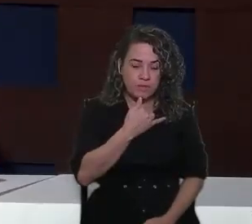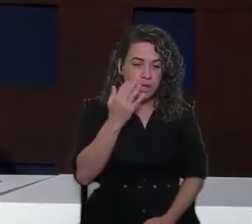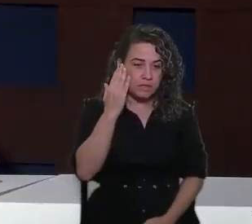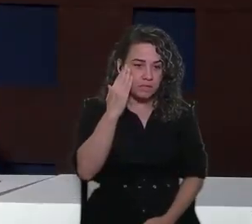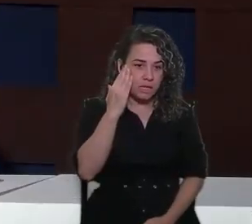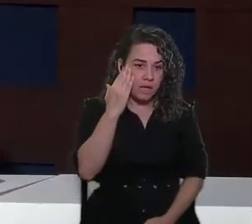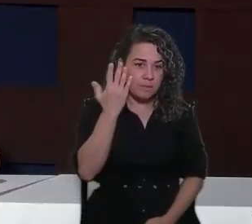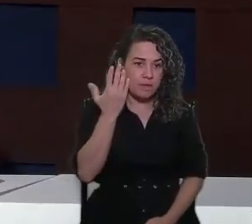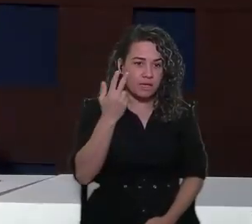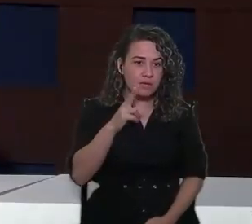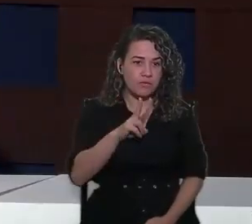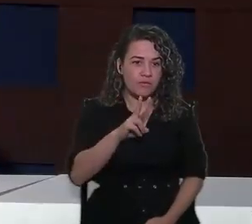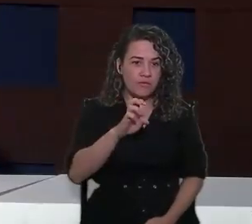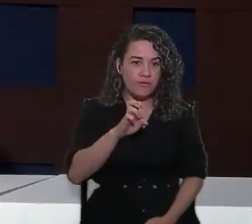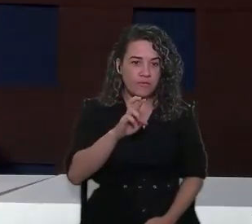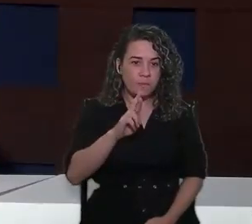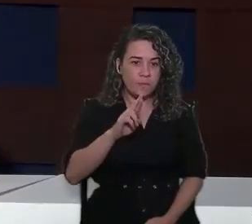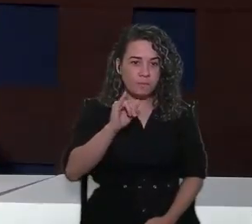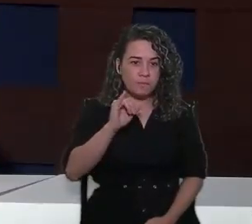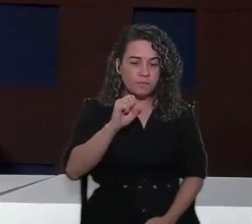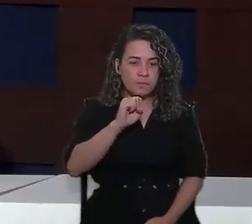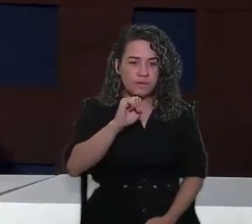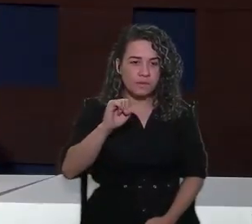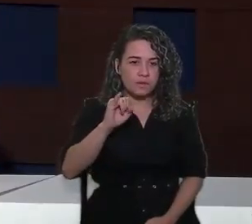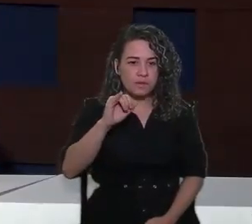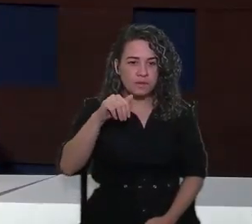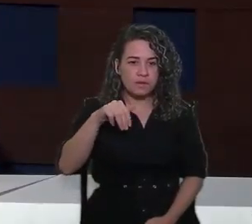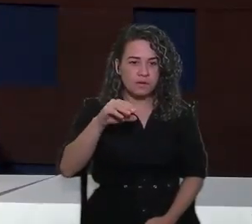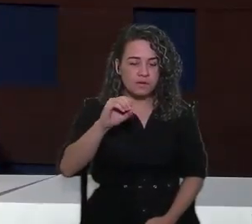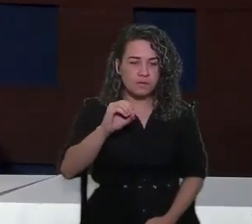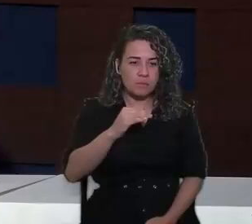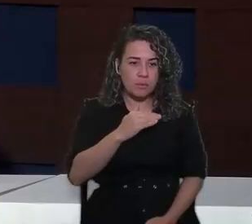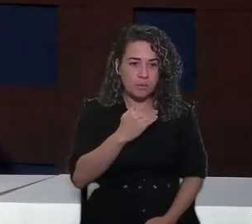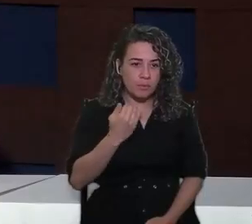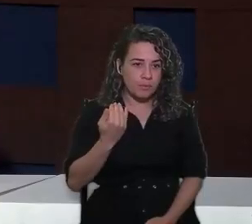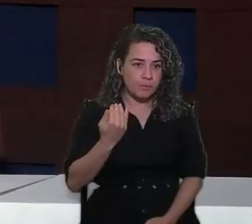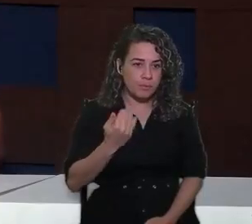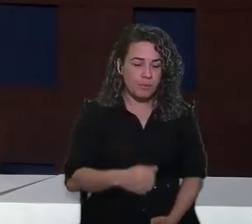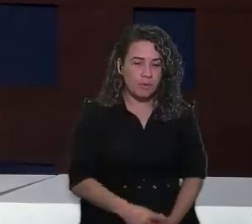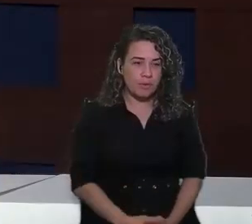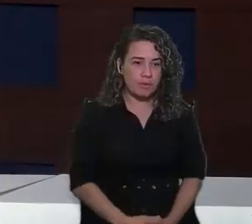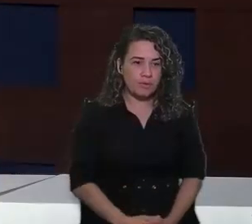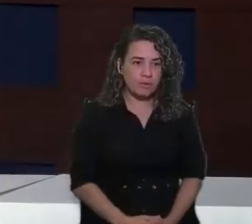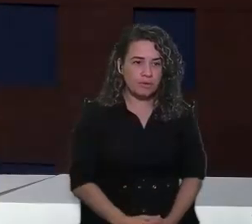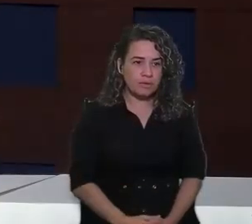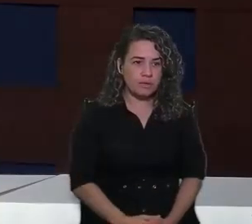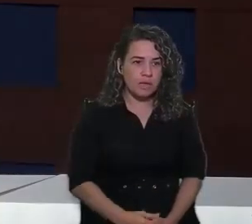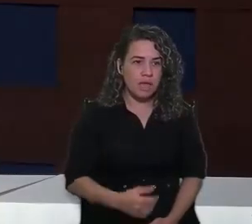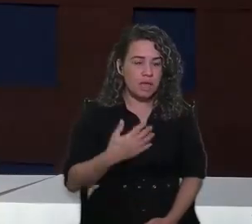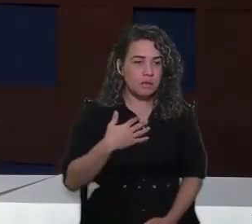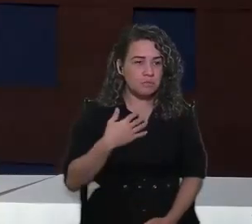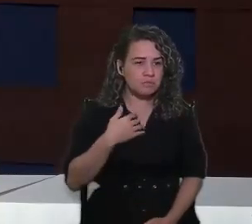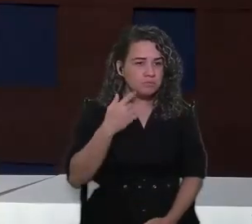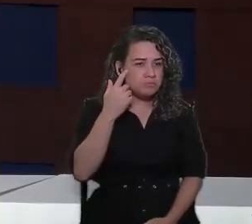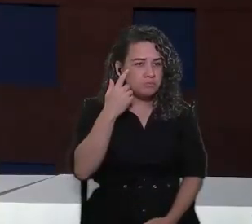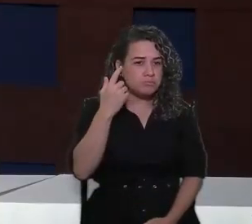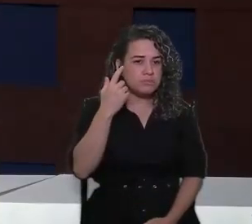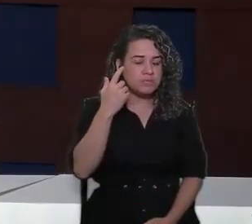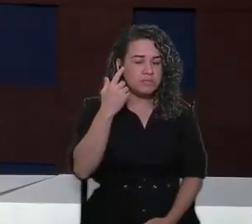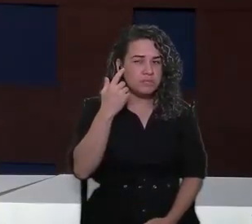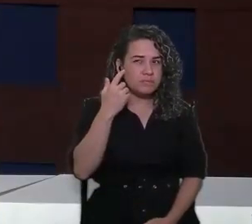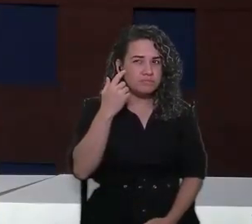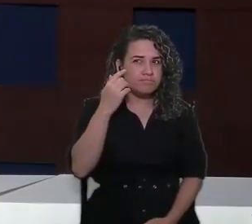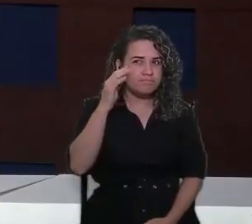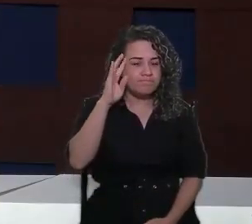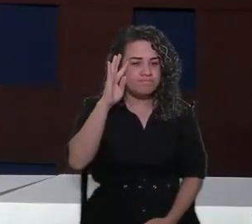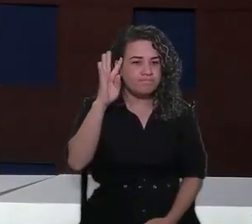o Veríssimo tinha morrido. E aí começaram a passar pelas minhas cabeças, essas